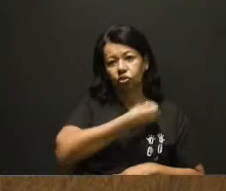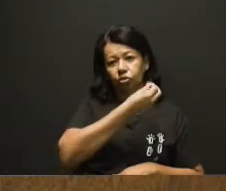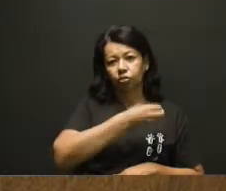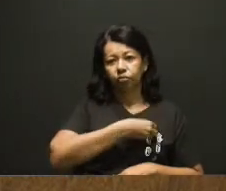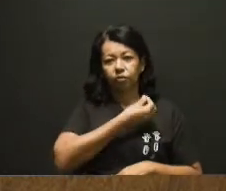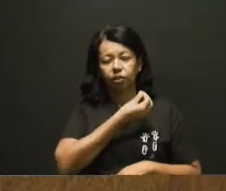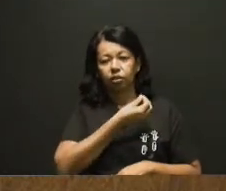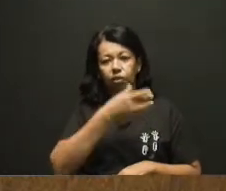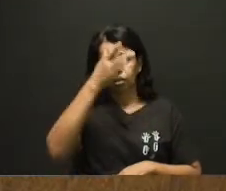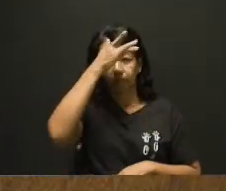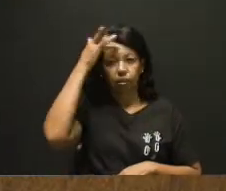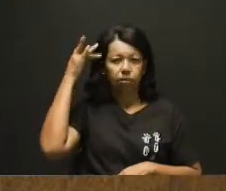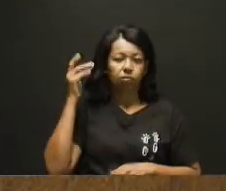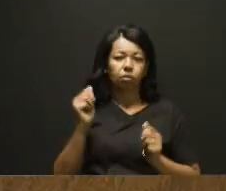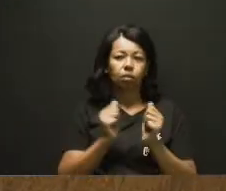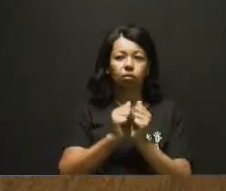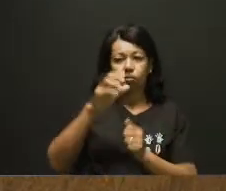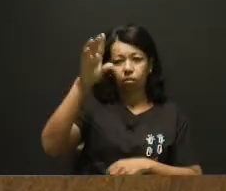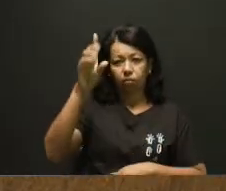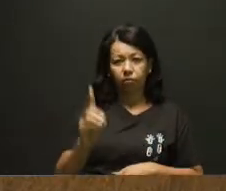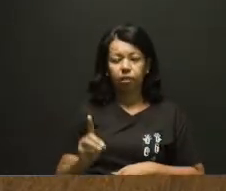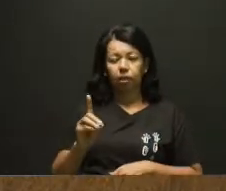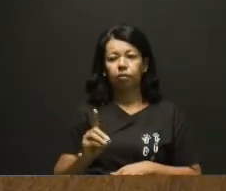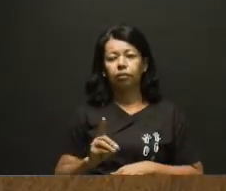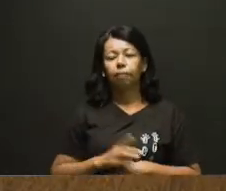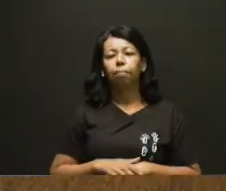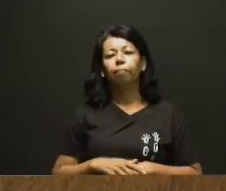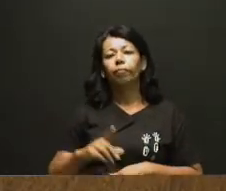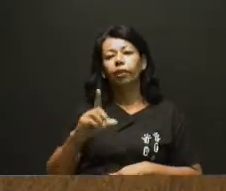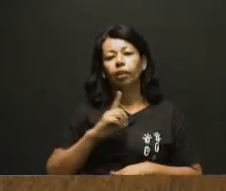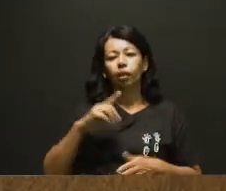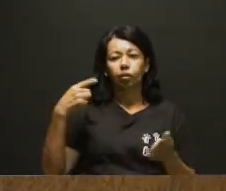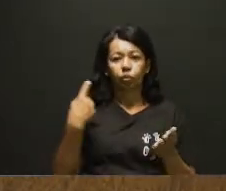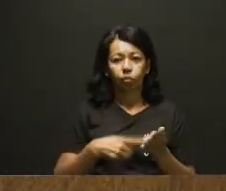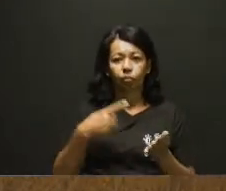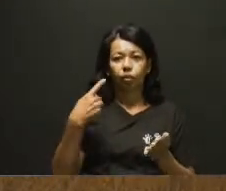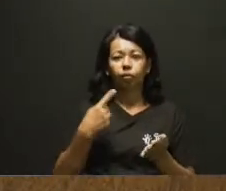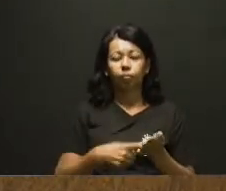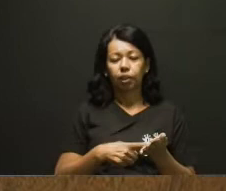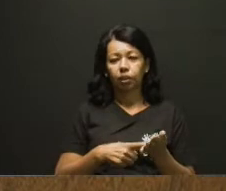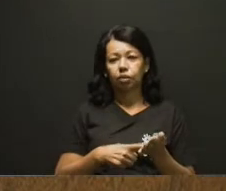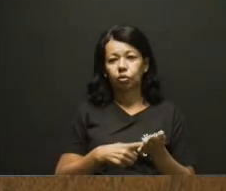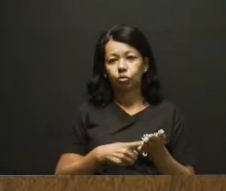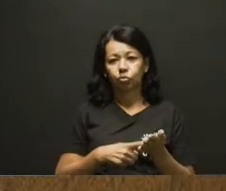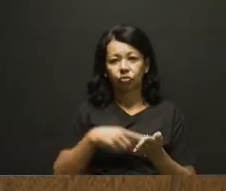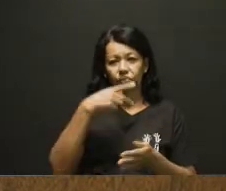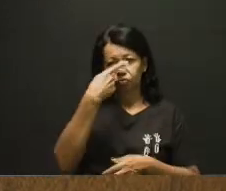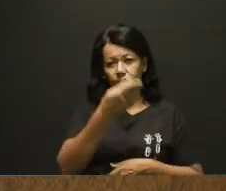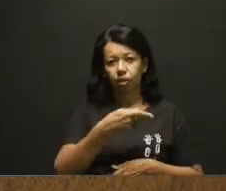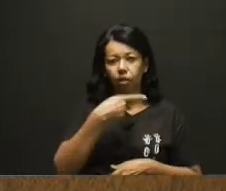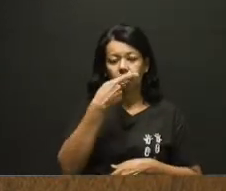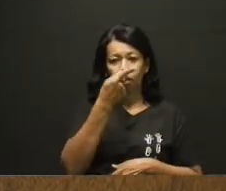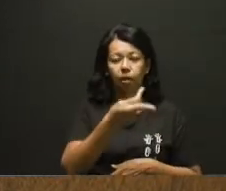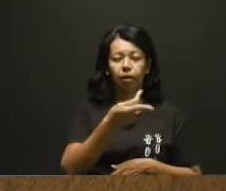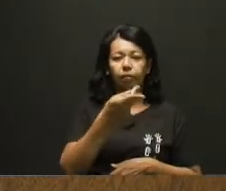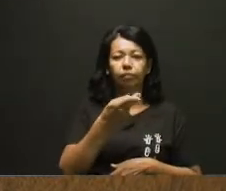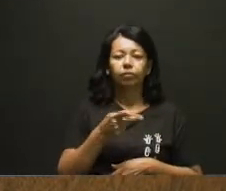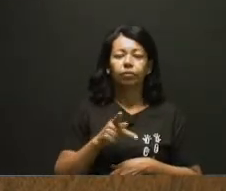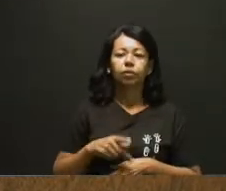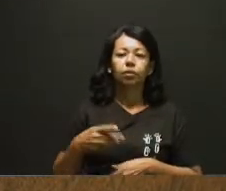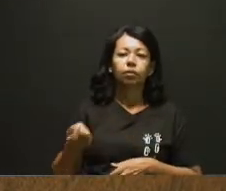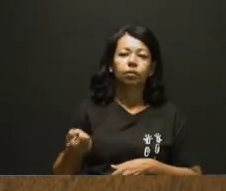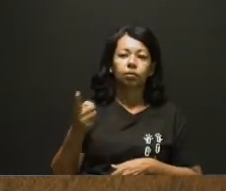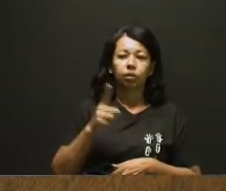da pessoa com deficiência os termos de compromisso acima explicitados foram submetidos à